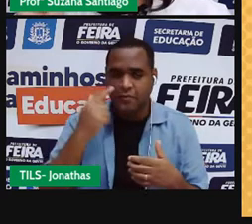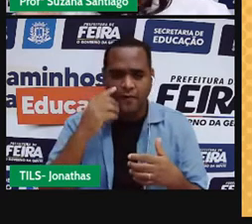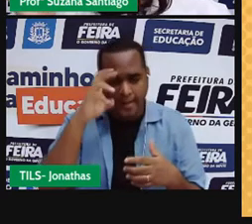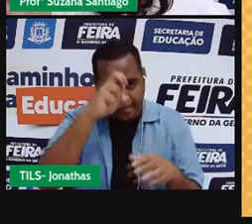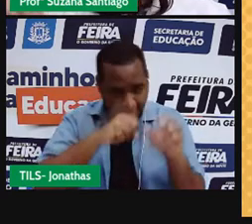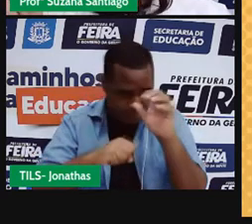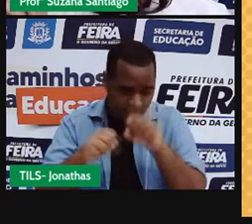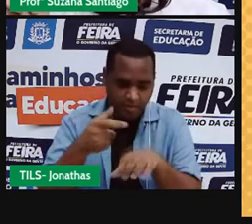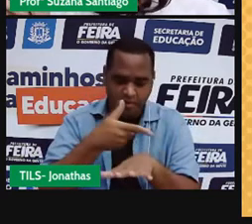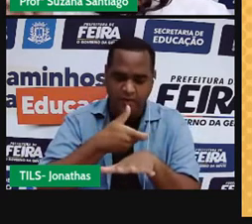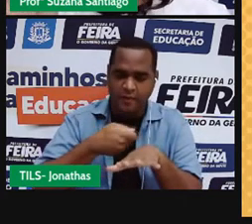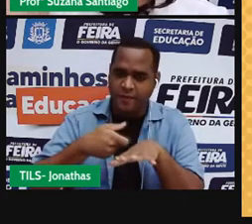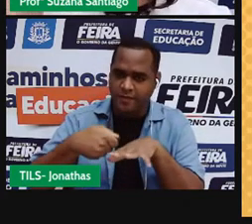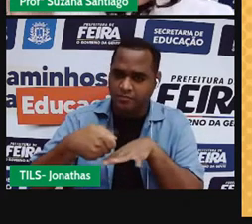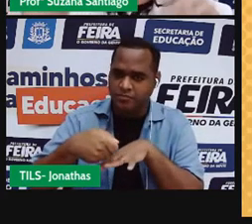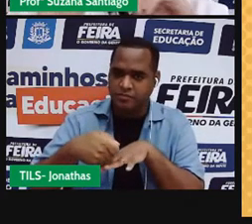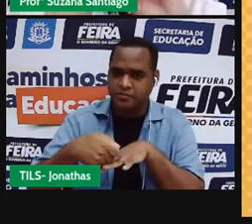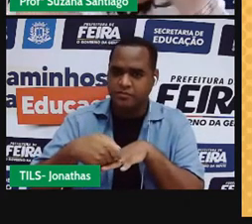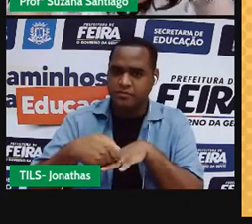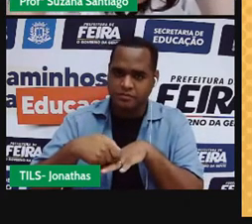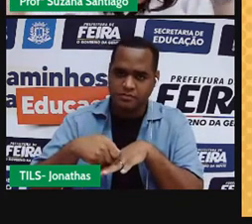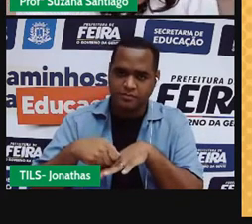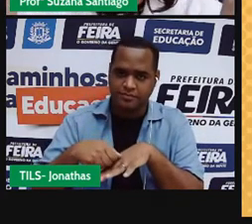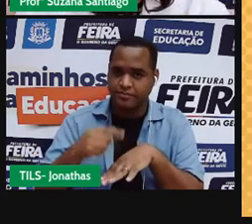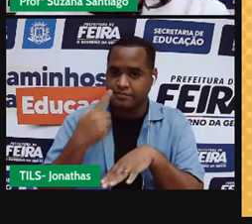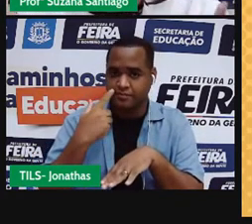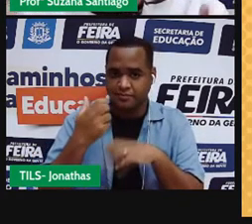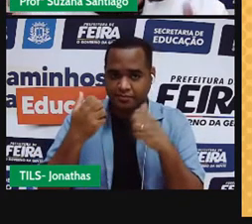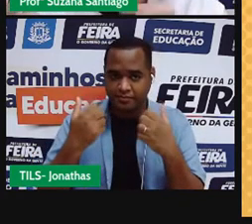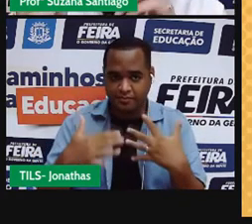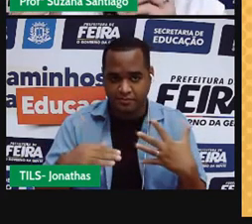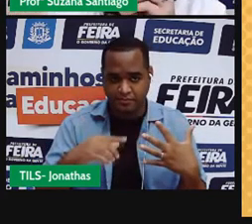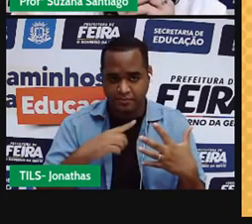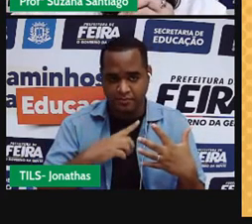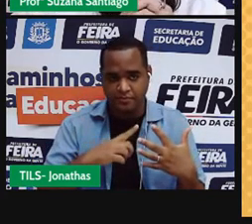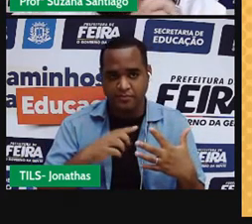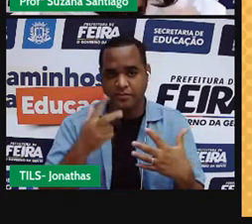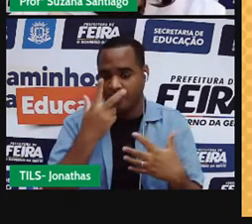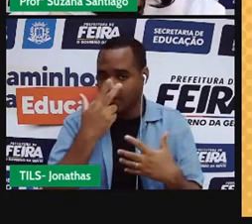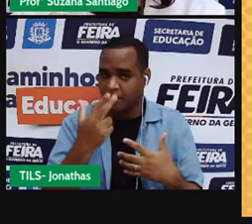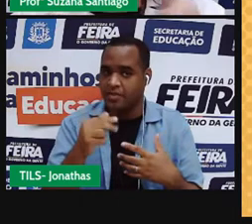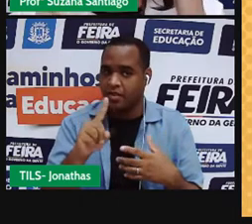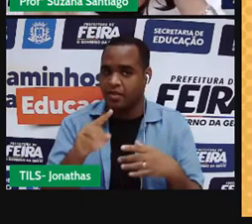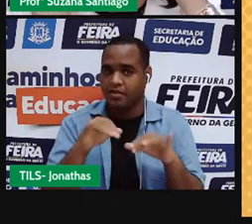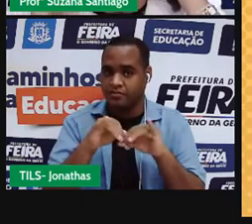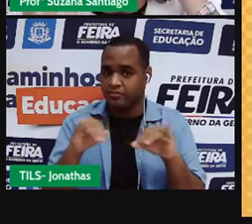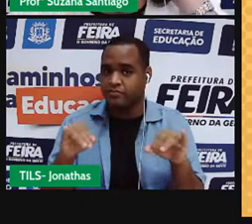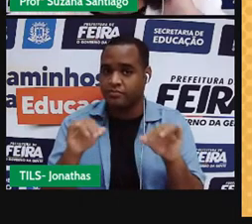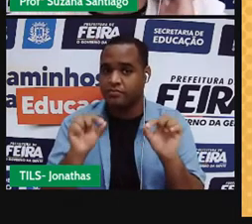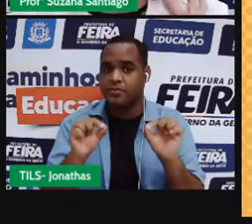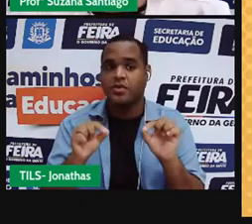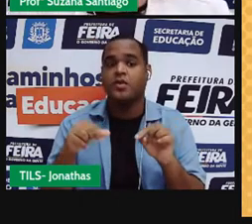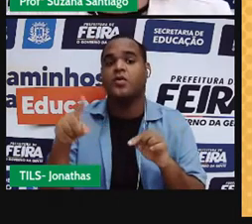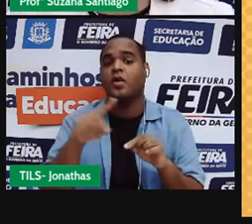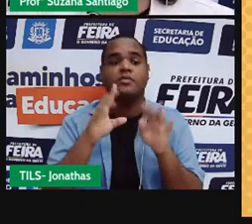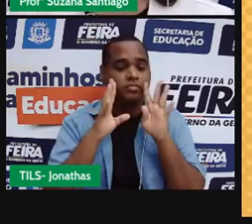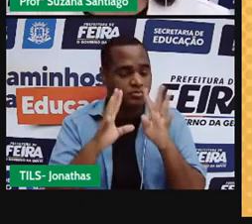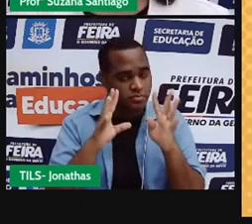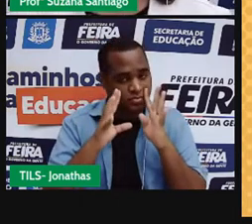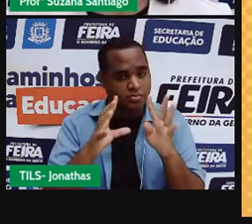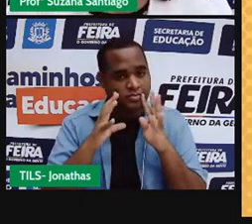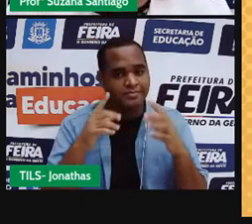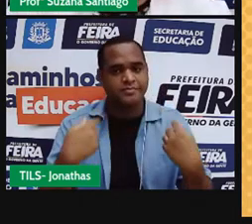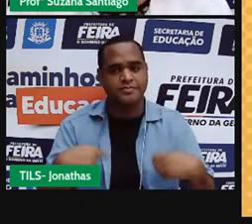notícias fakes, elas costumam ter essa aparência de site de notícias. Então, fica atento, hein?